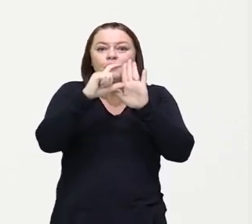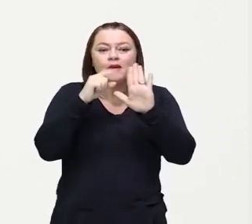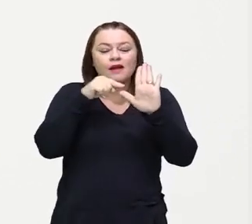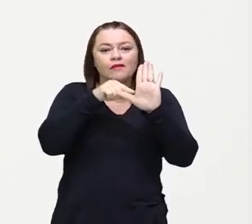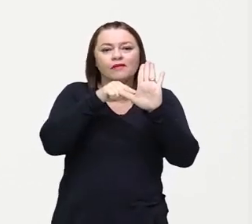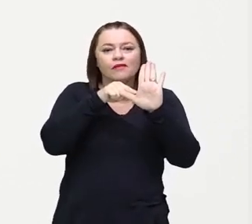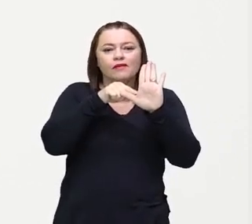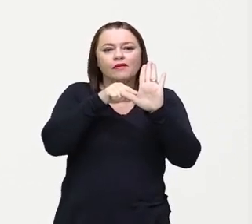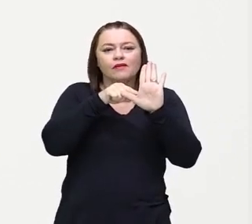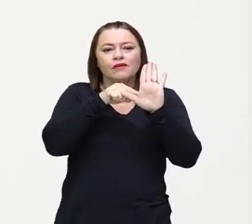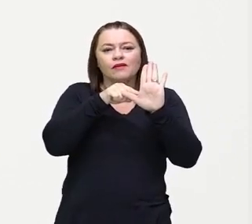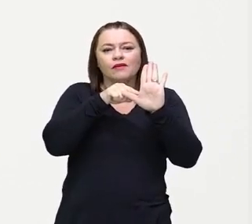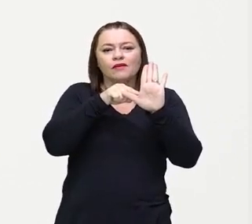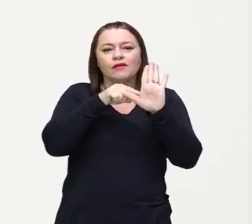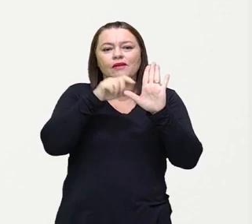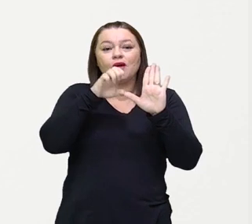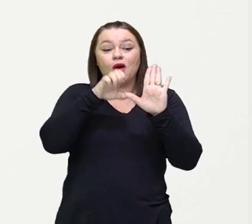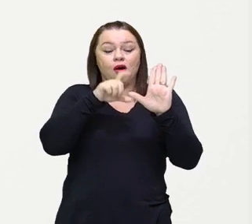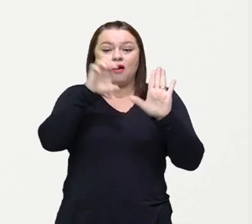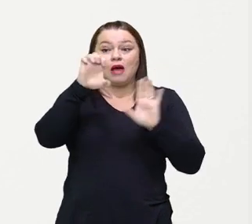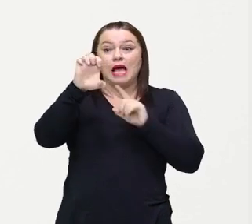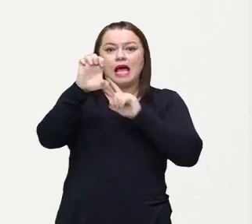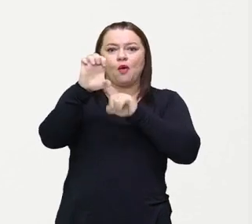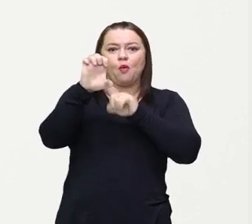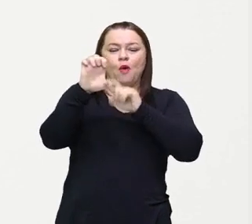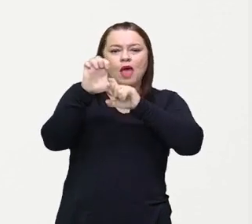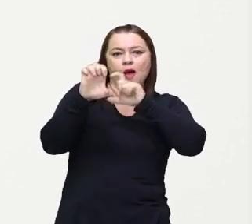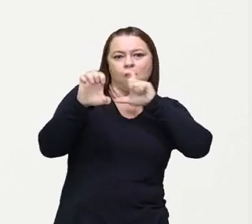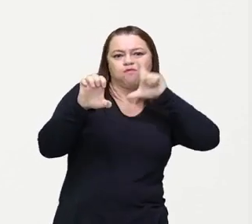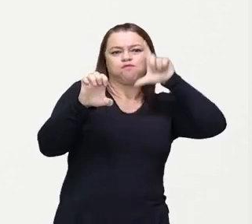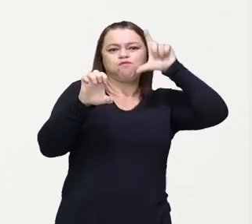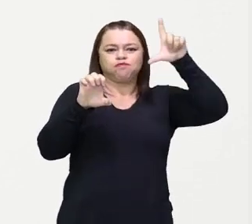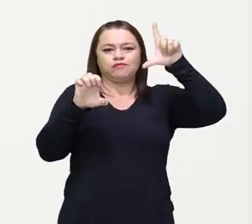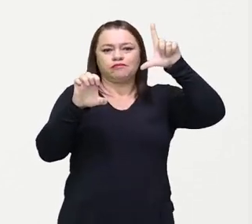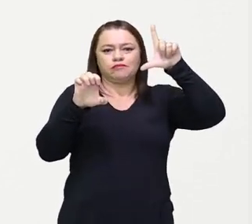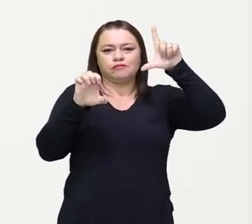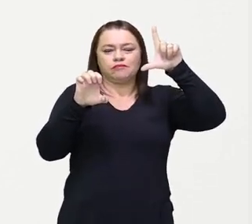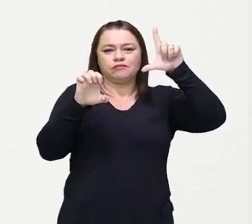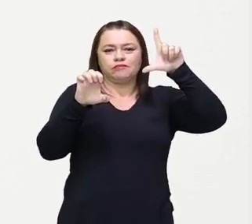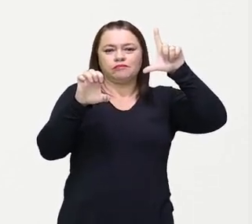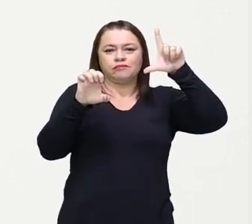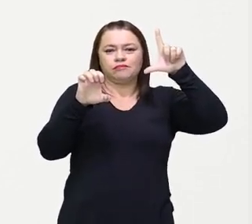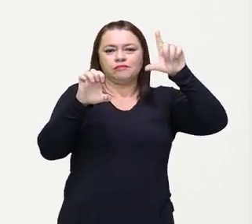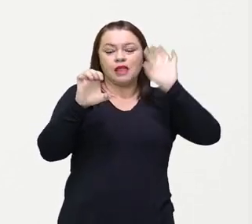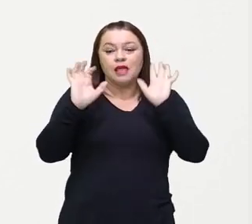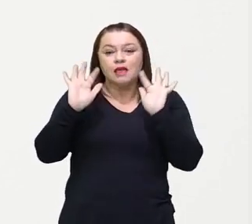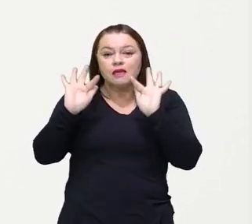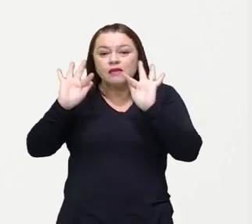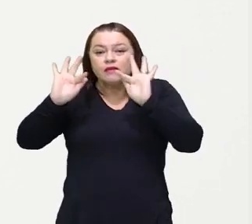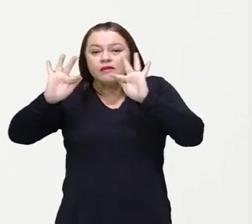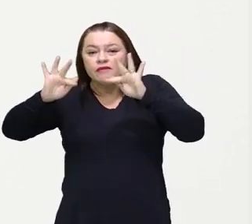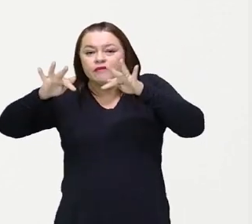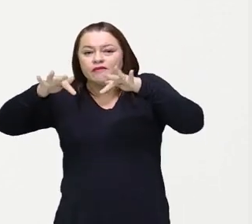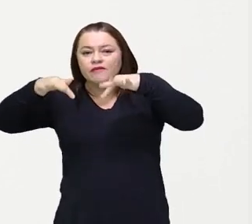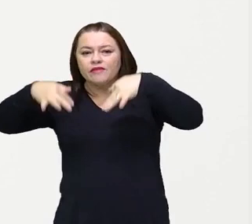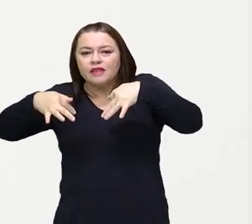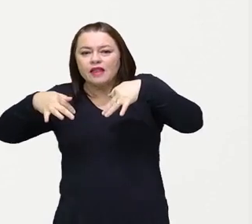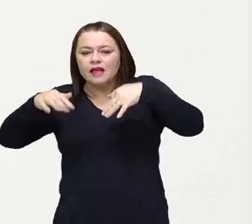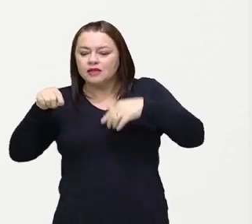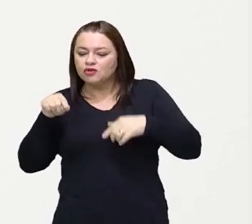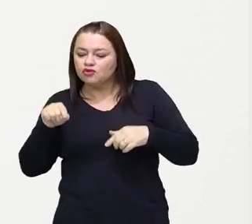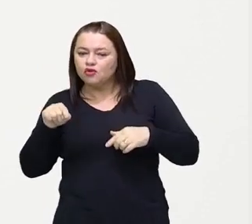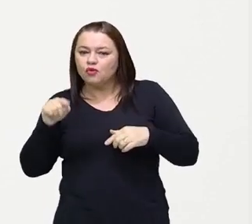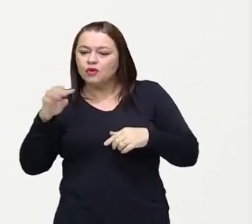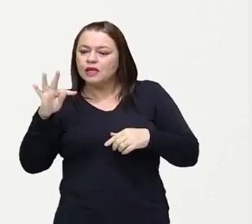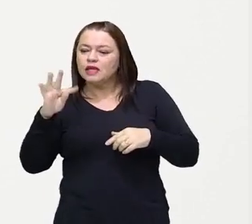Eu comecei aqui com letra maiúscula e eu terminei aqui. Lembra quando eu falo na sala de